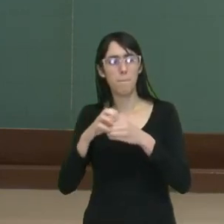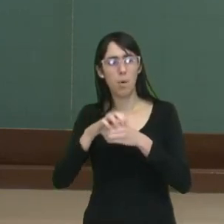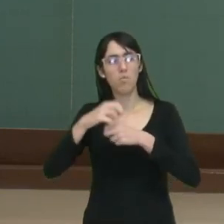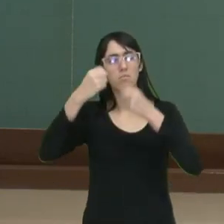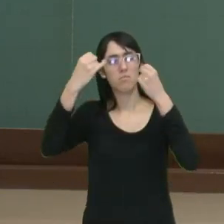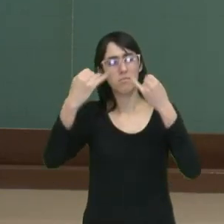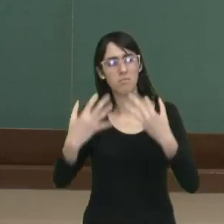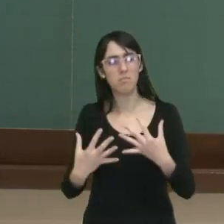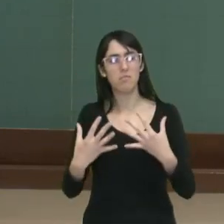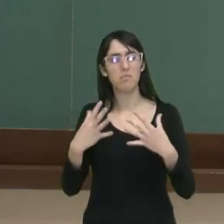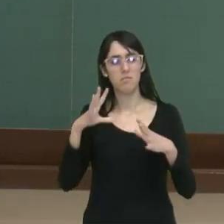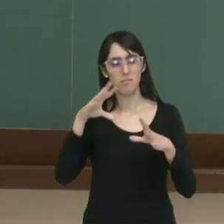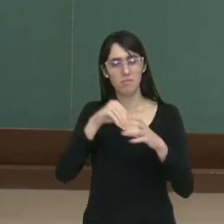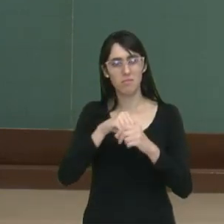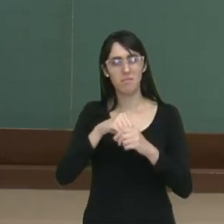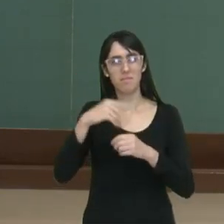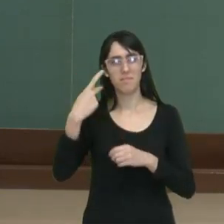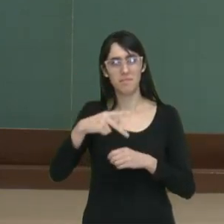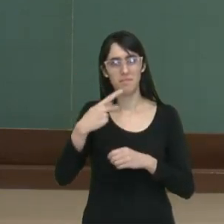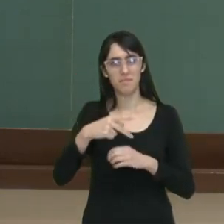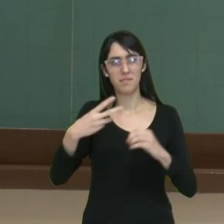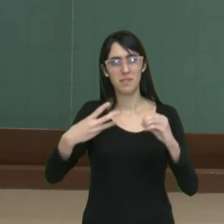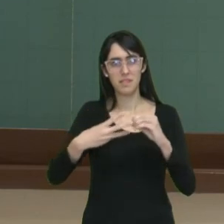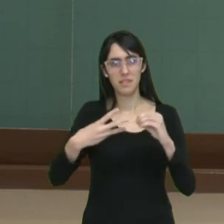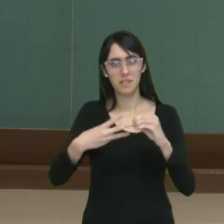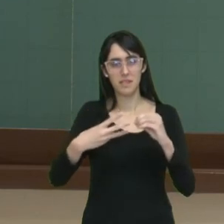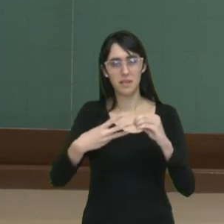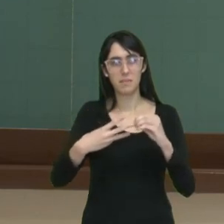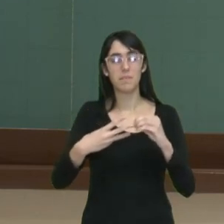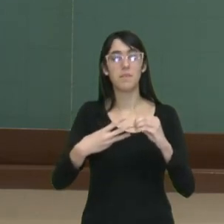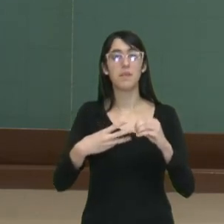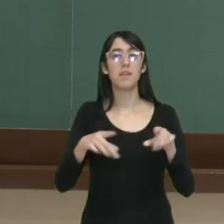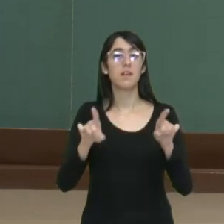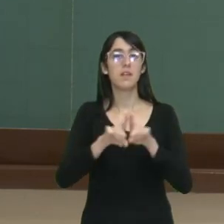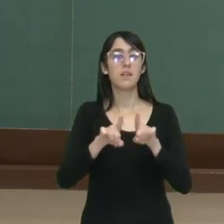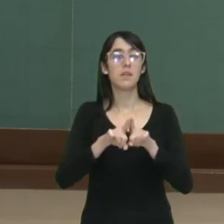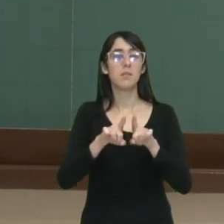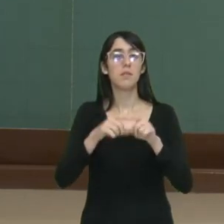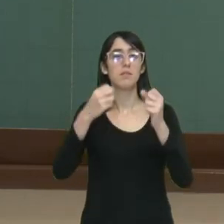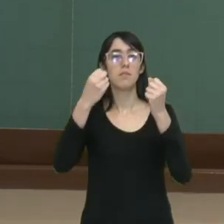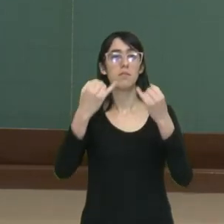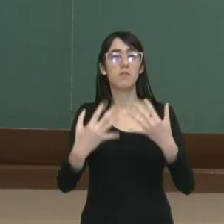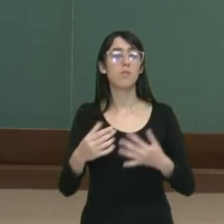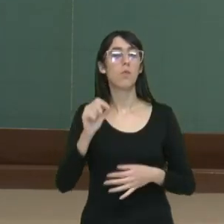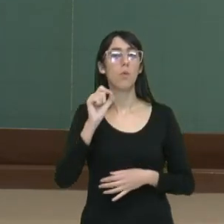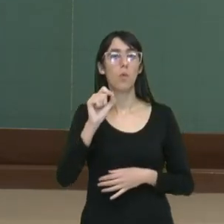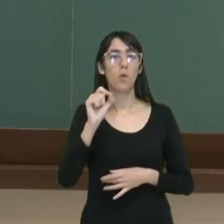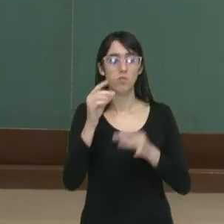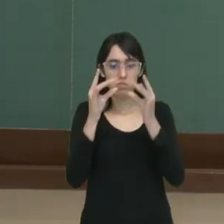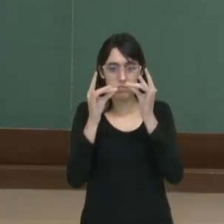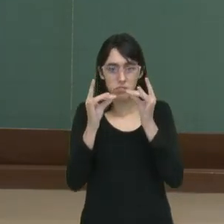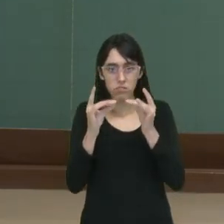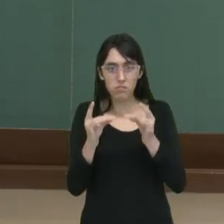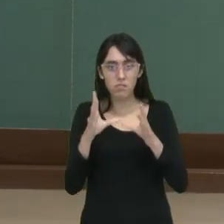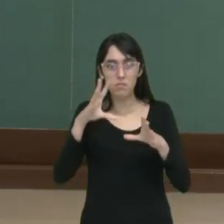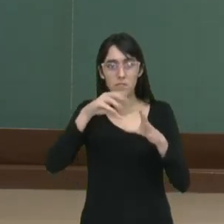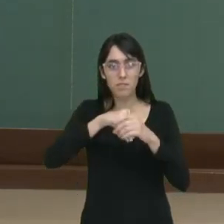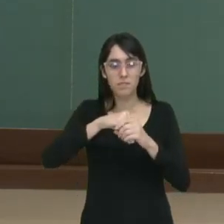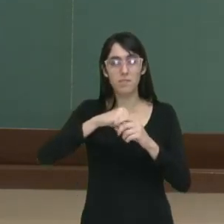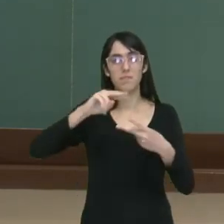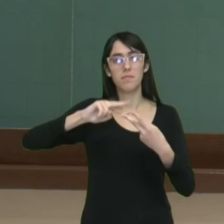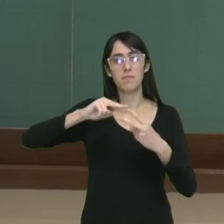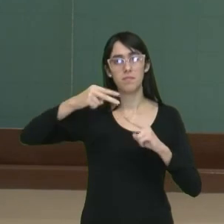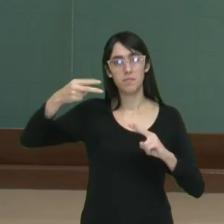ali, que está na parte de fora, juntamente com a carioteca, e falamos da composição do nosso material